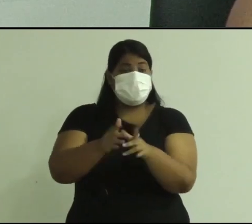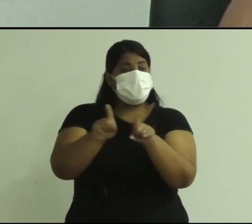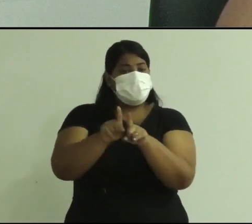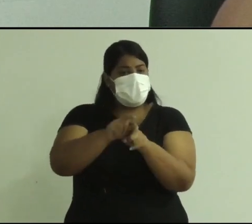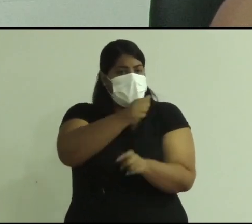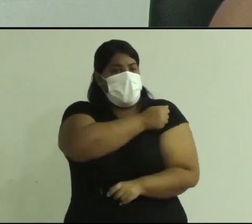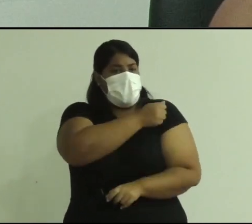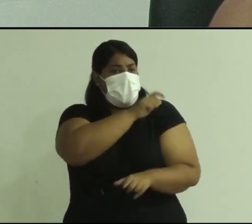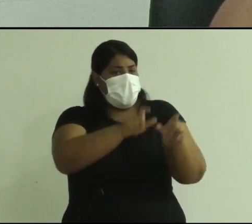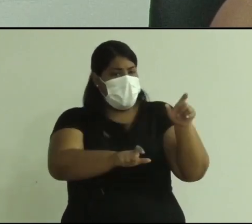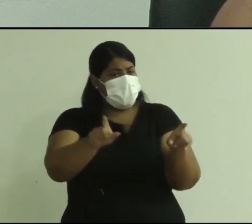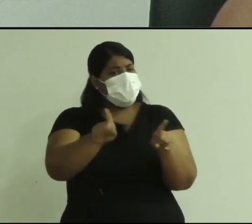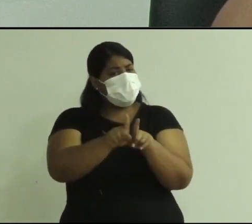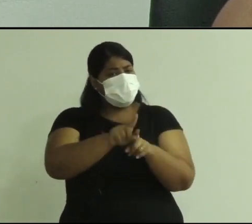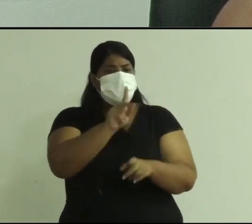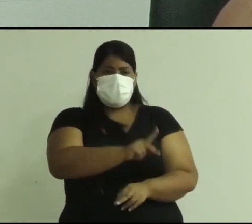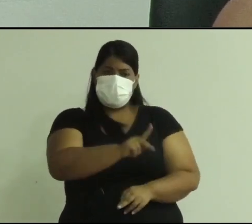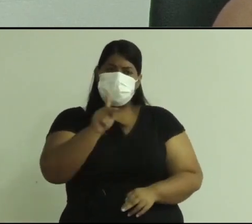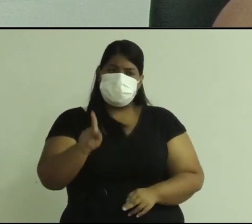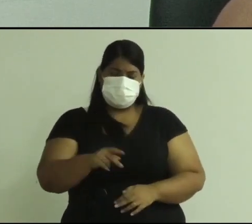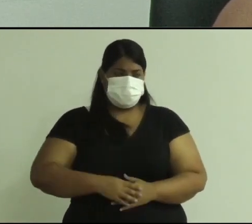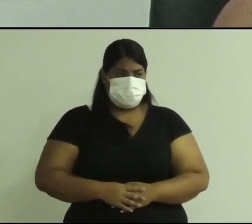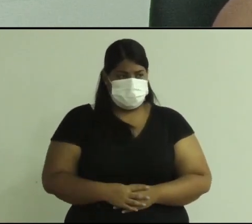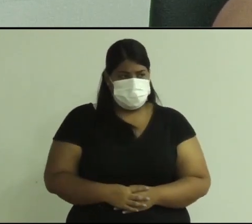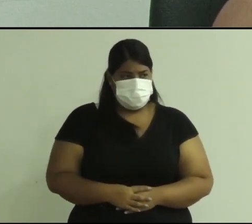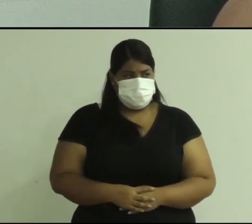de alunos como também de professores.